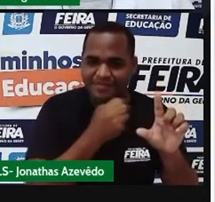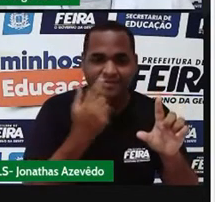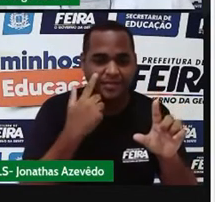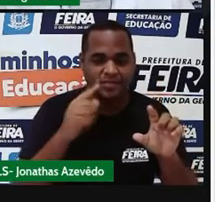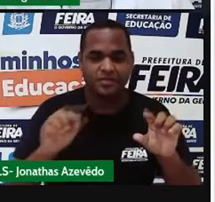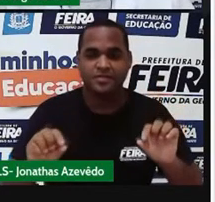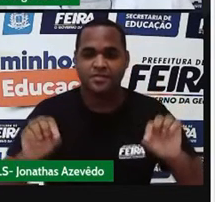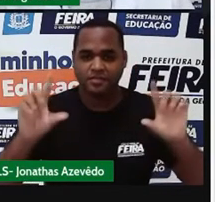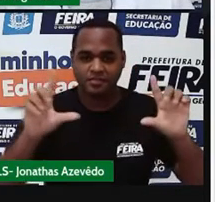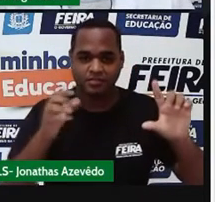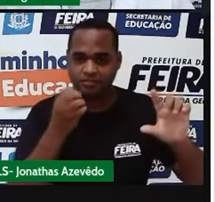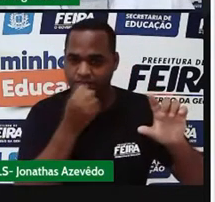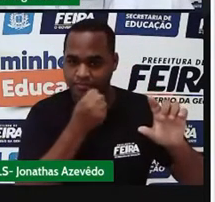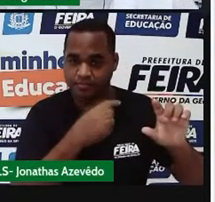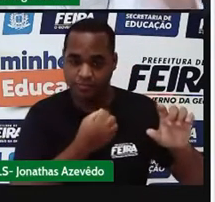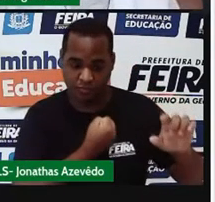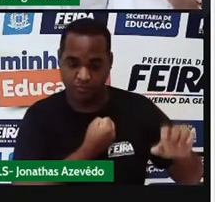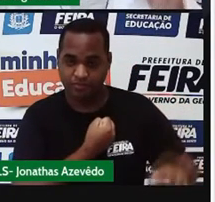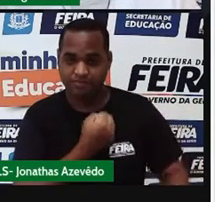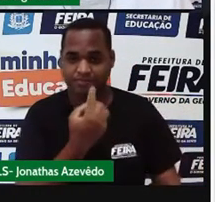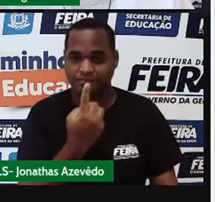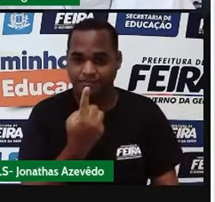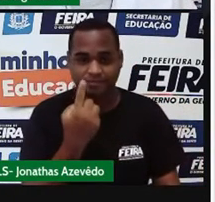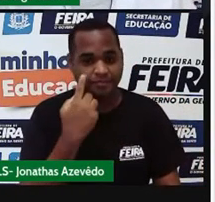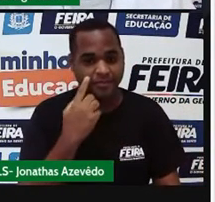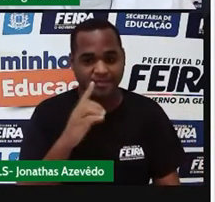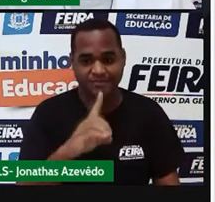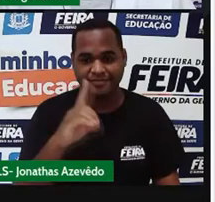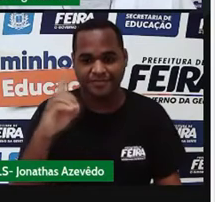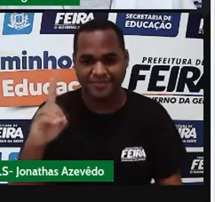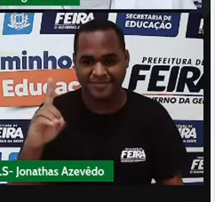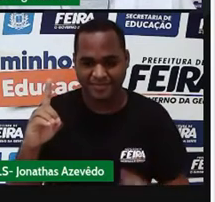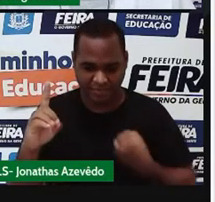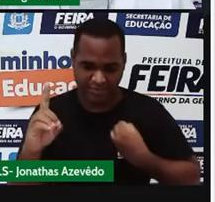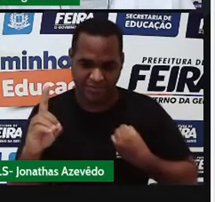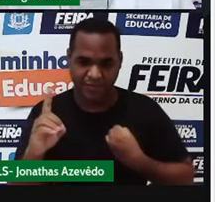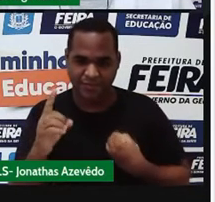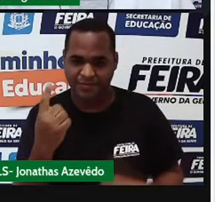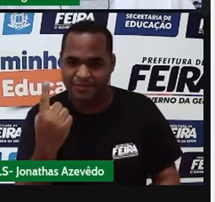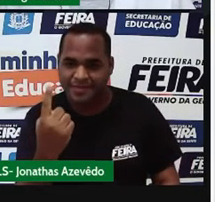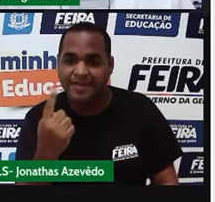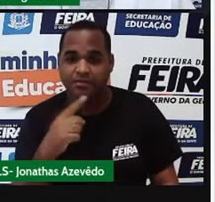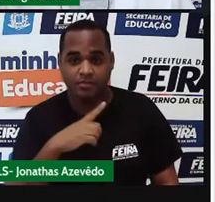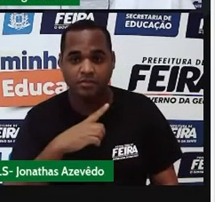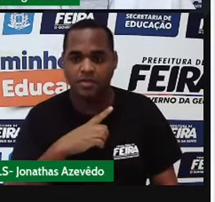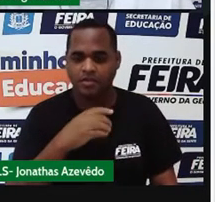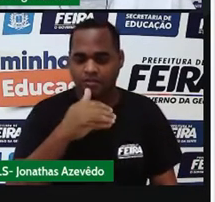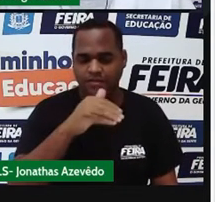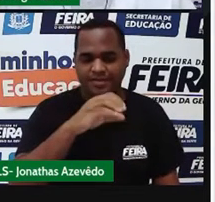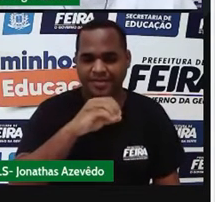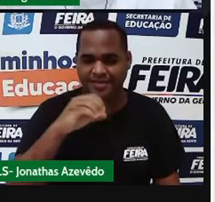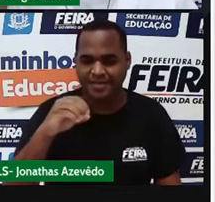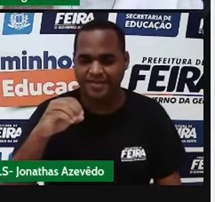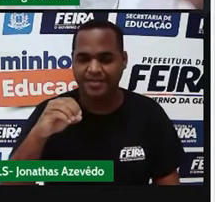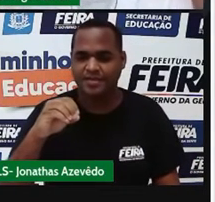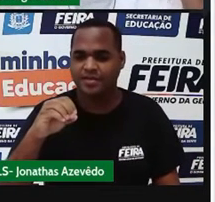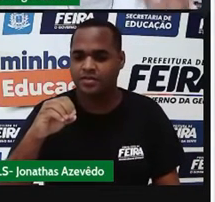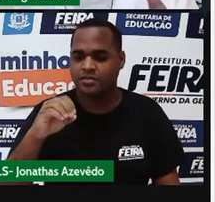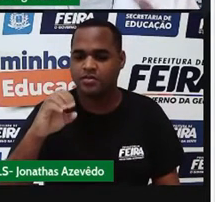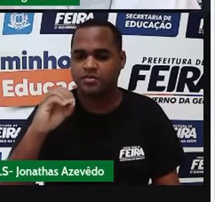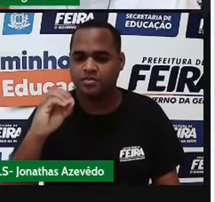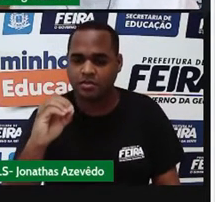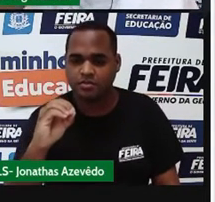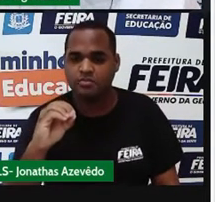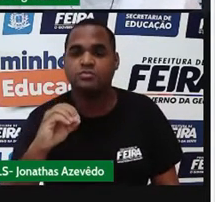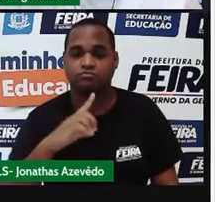começa com o número um EA direita do vai ter sem número zeros Imagine aí sem